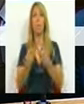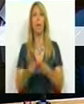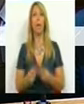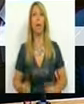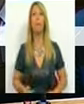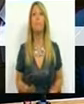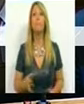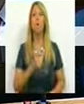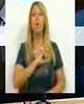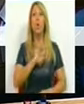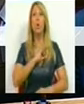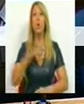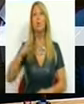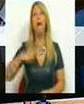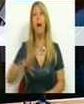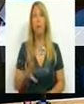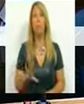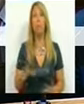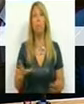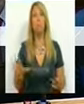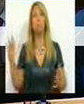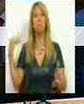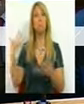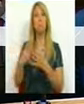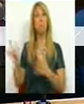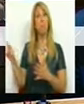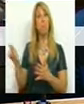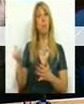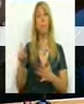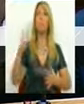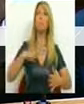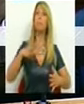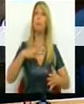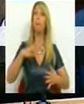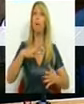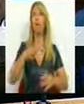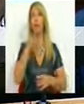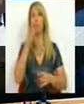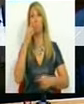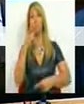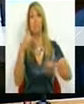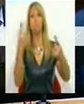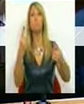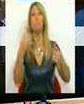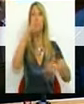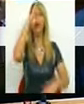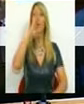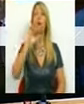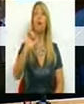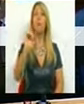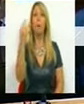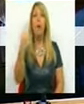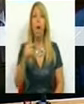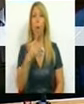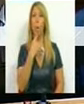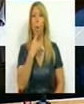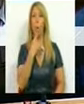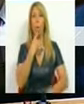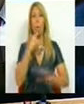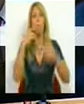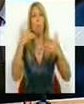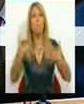senhor quer, e tem querido ao longo destes meses, criar a ficção de que o seu governo teve uma enorme desgraça que